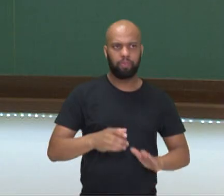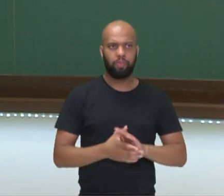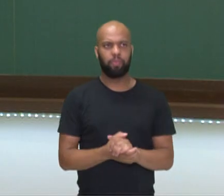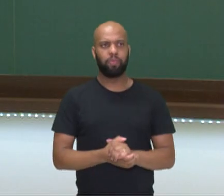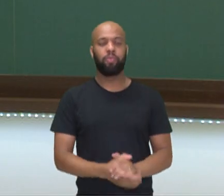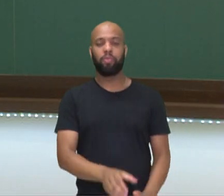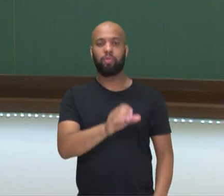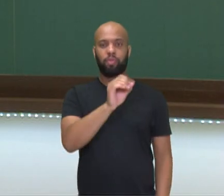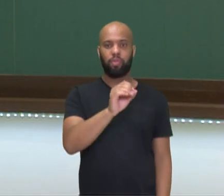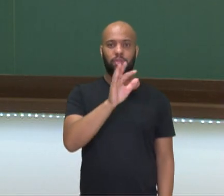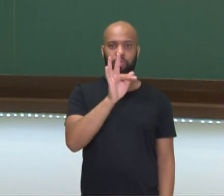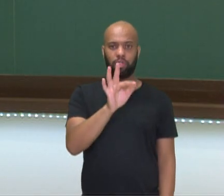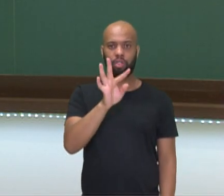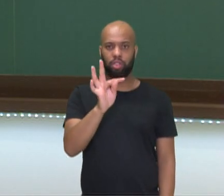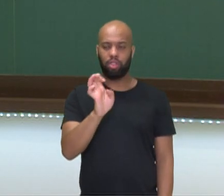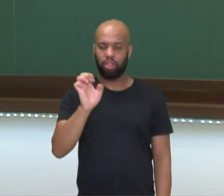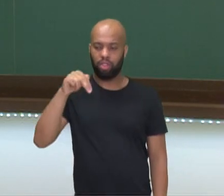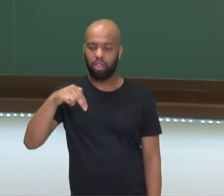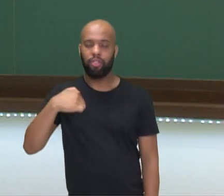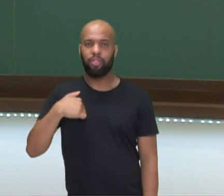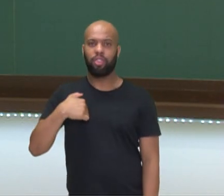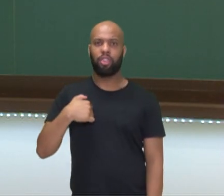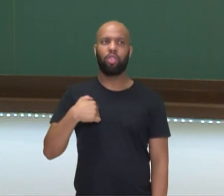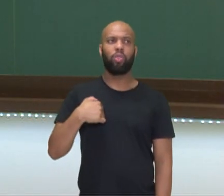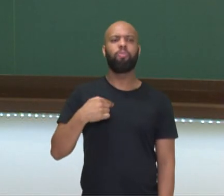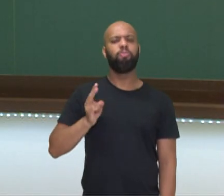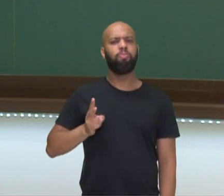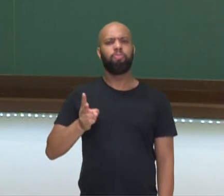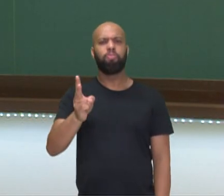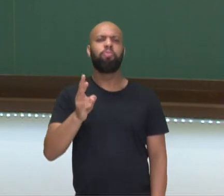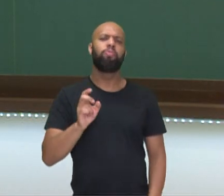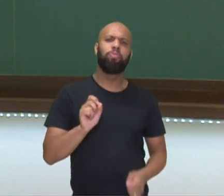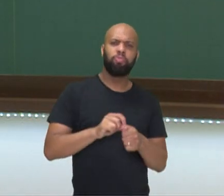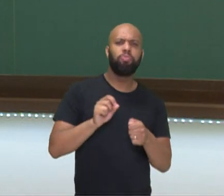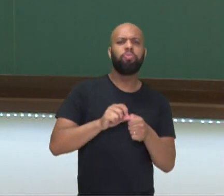in the morning. Eu frequentemente faço exercícios de manhã.